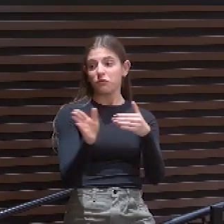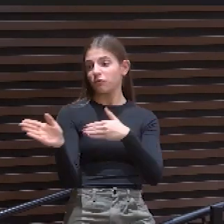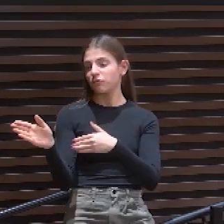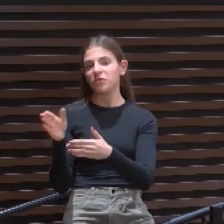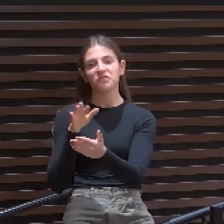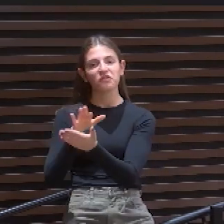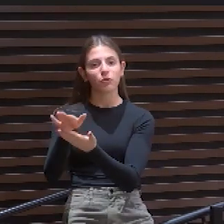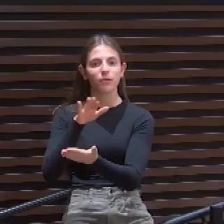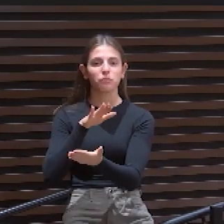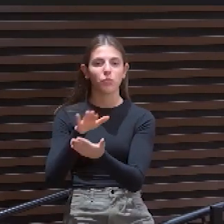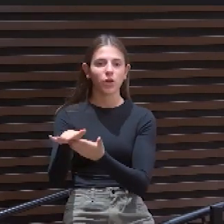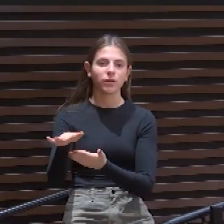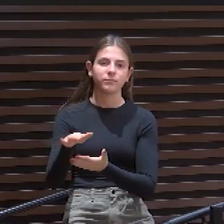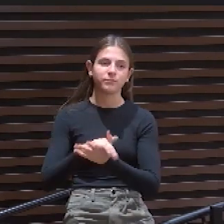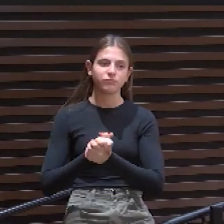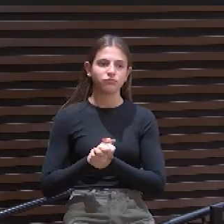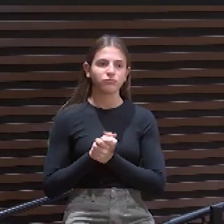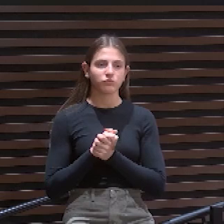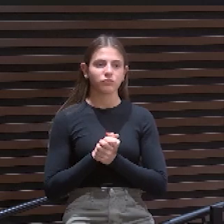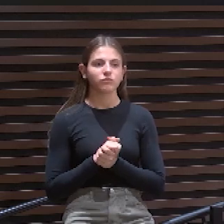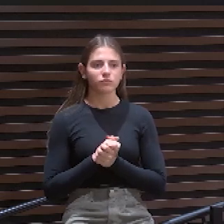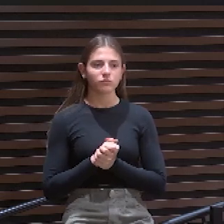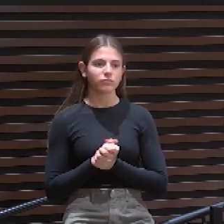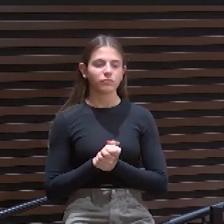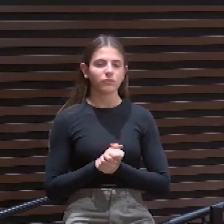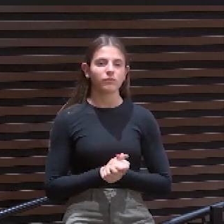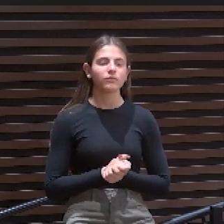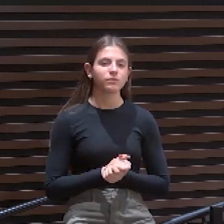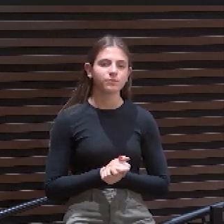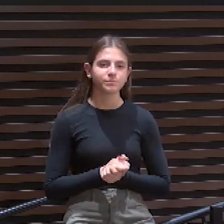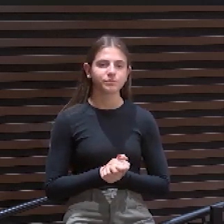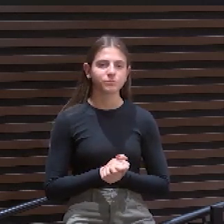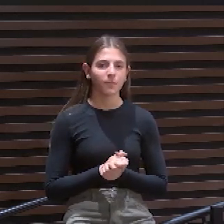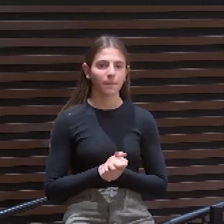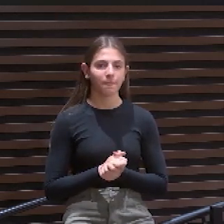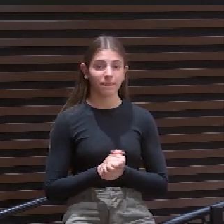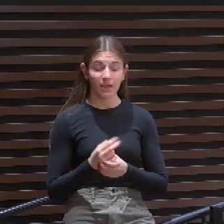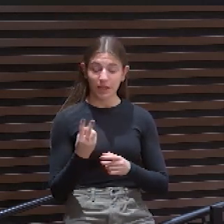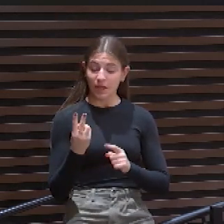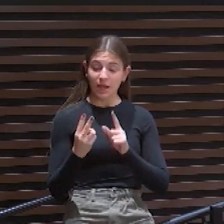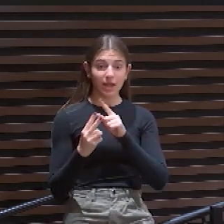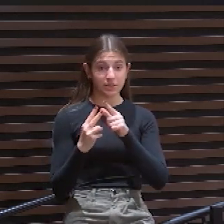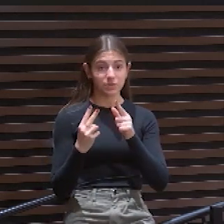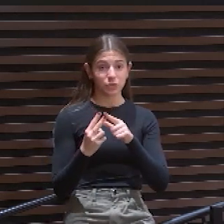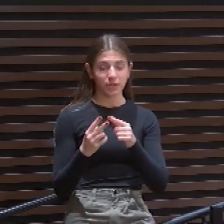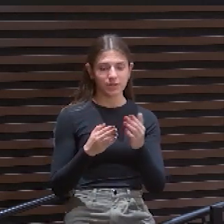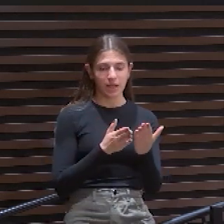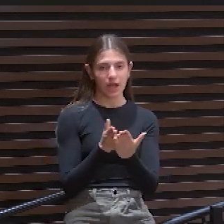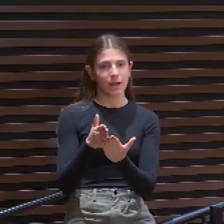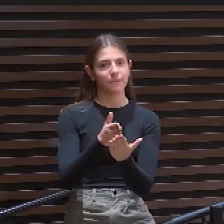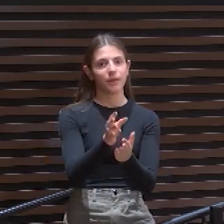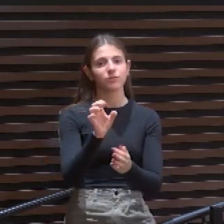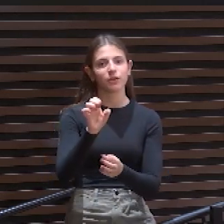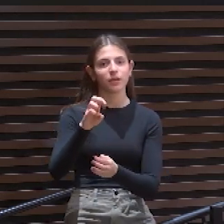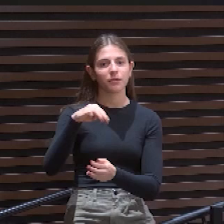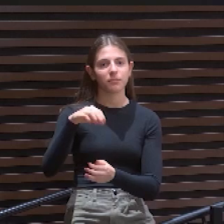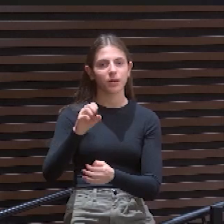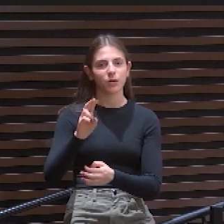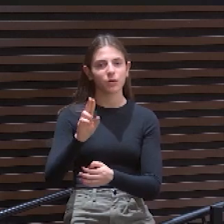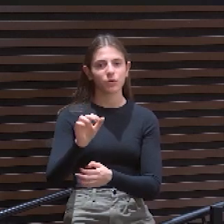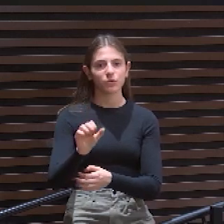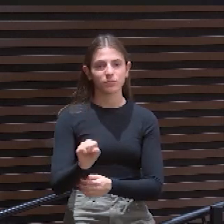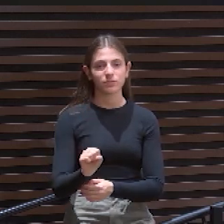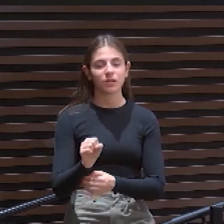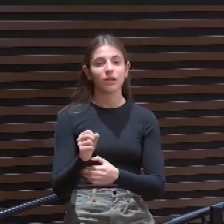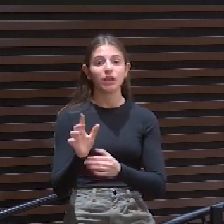embora. Acabou-se a esperança. E eles a caminho de Emaús Jesus